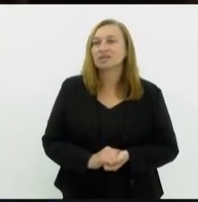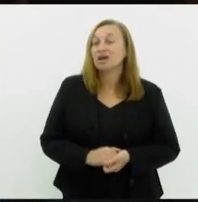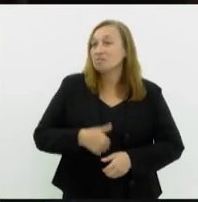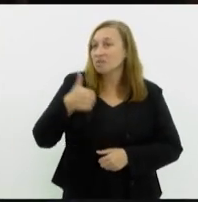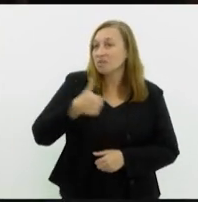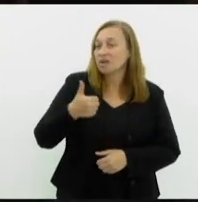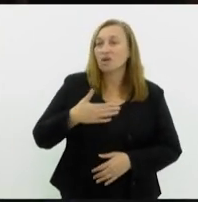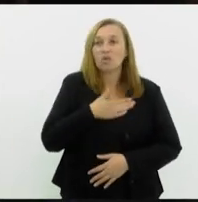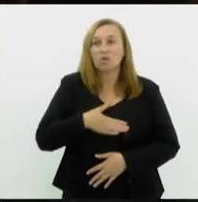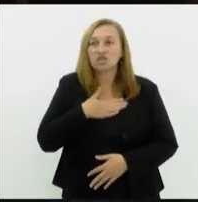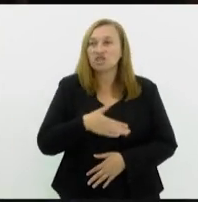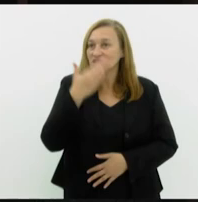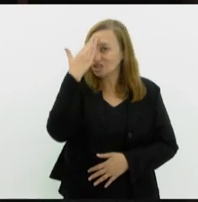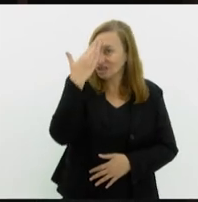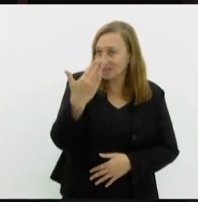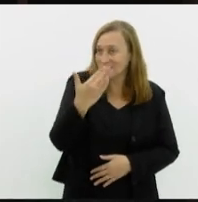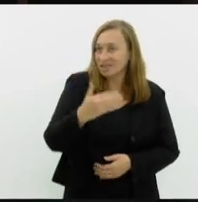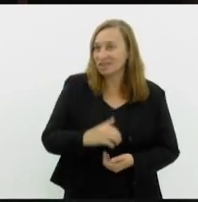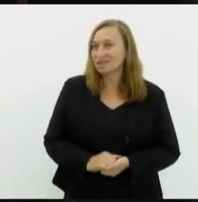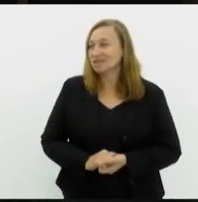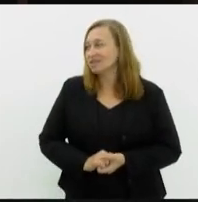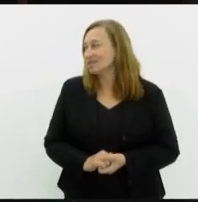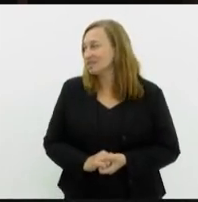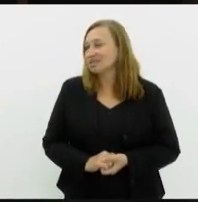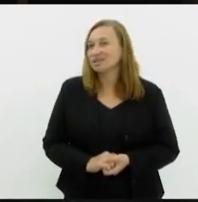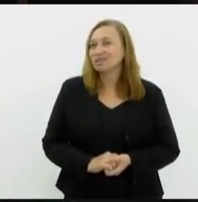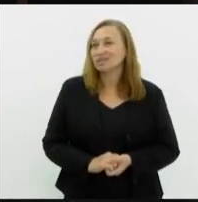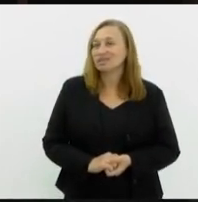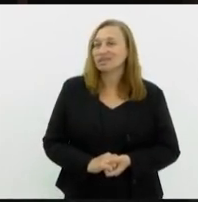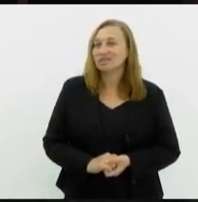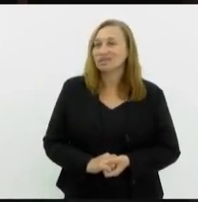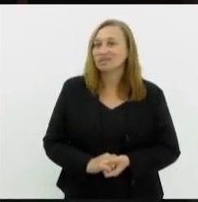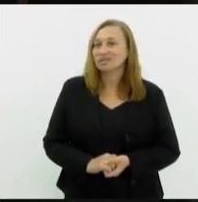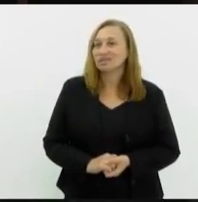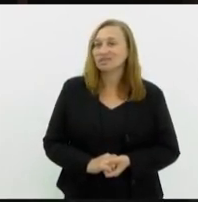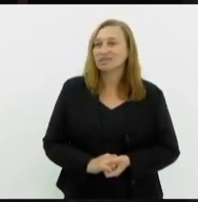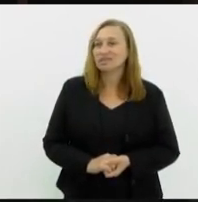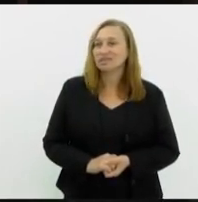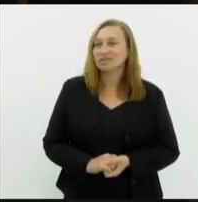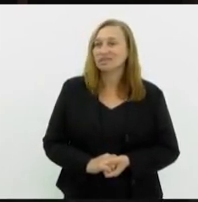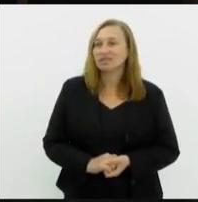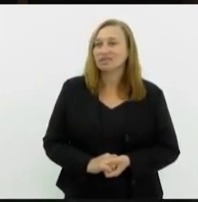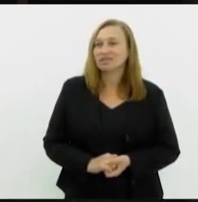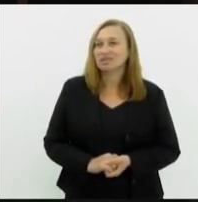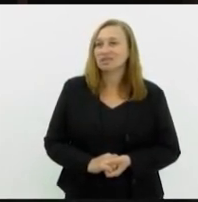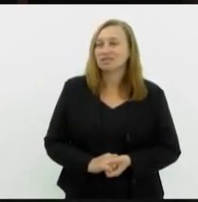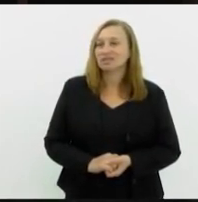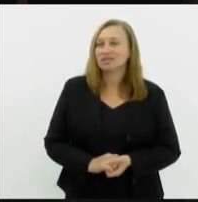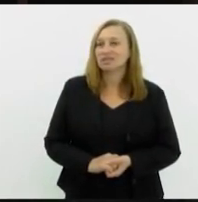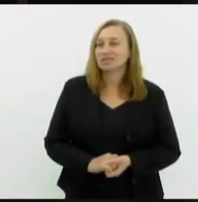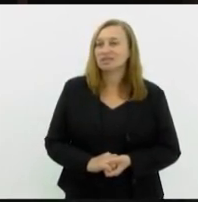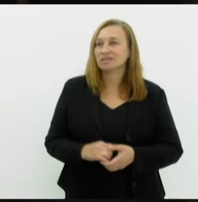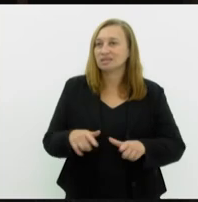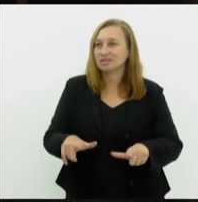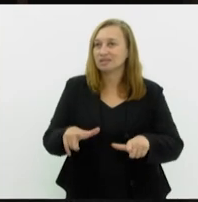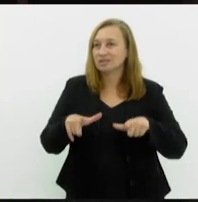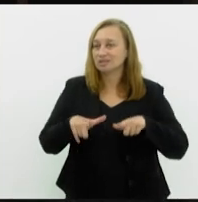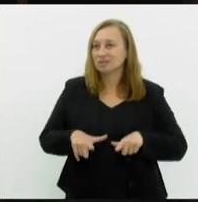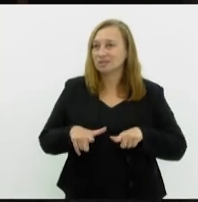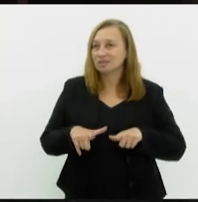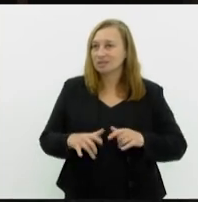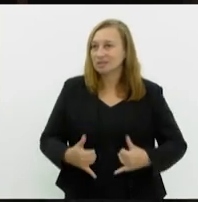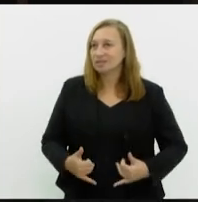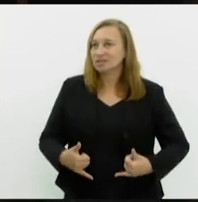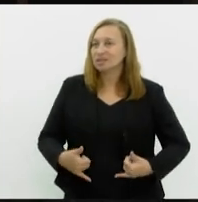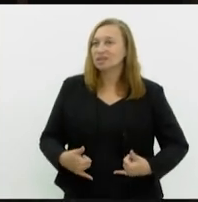Primeiramente, gostaria de agradecer a Deus por esse momento, de estar aqui recebendo essa moção, essa honra dentro